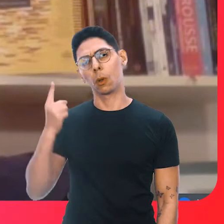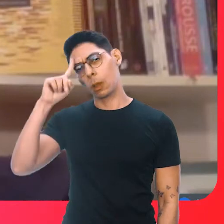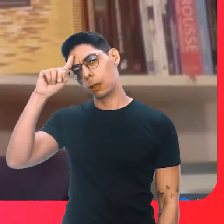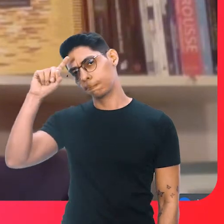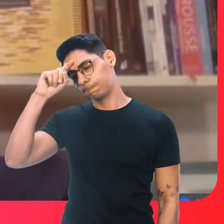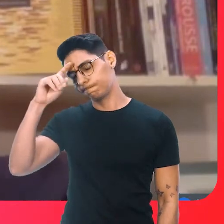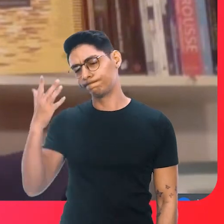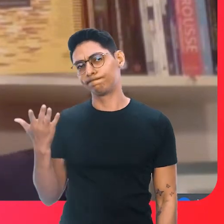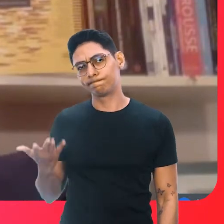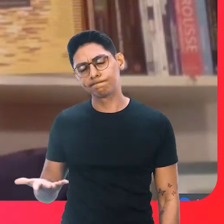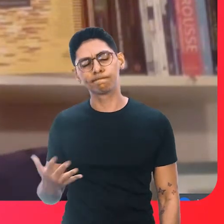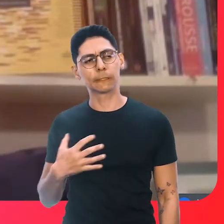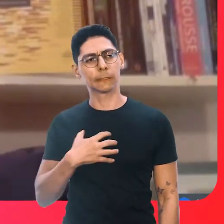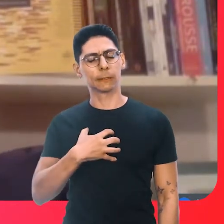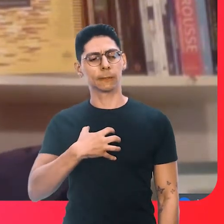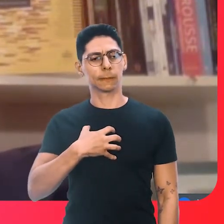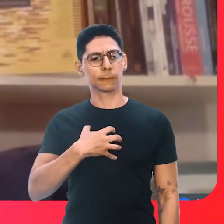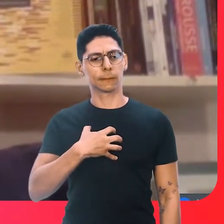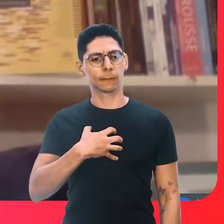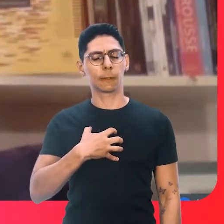né? Então, foi uma situação